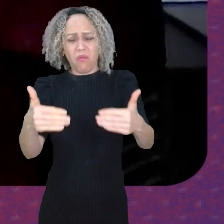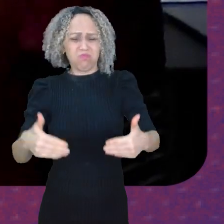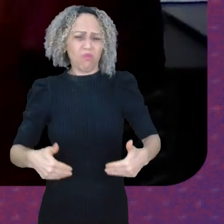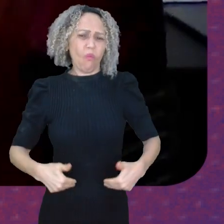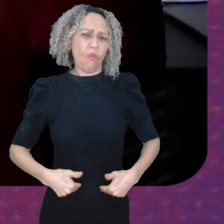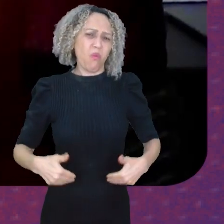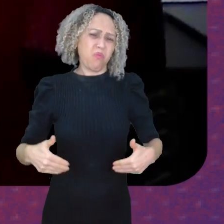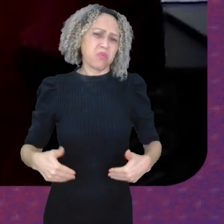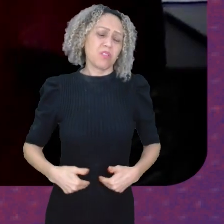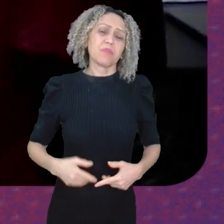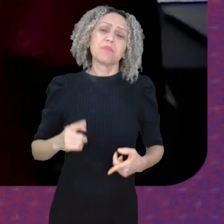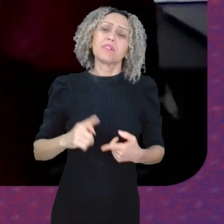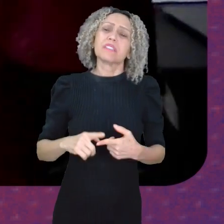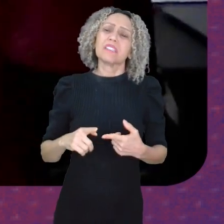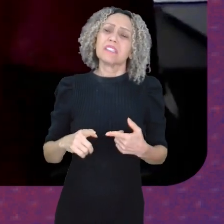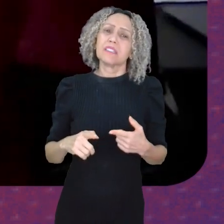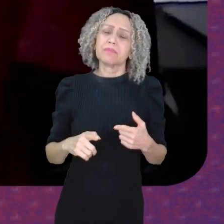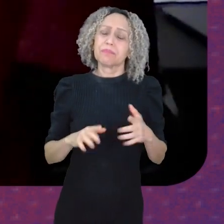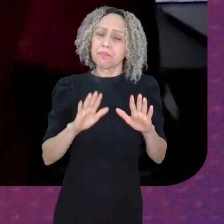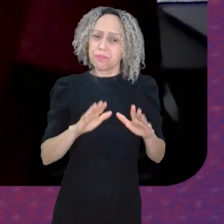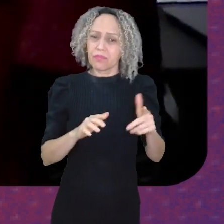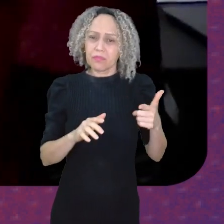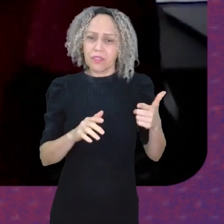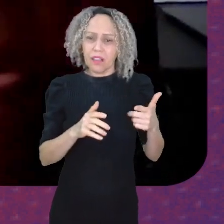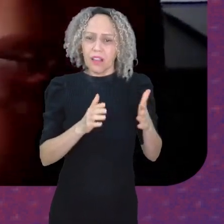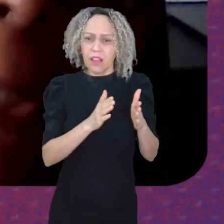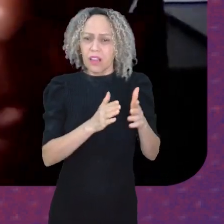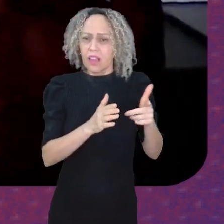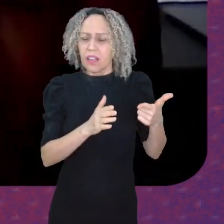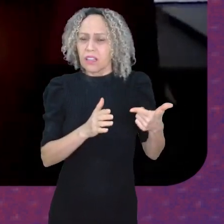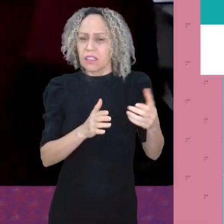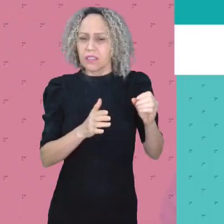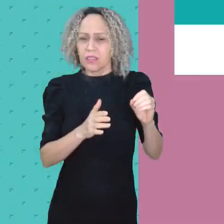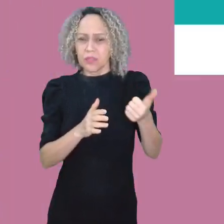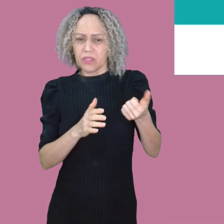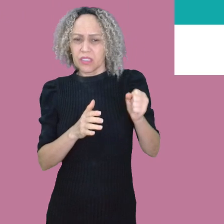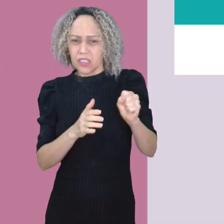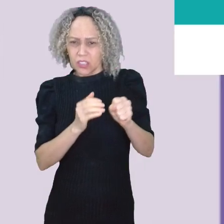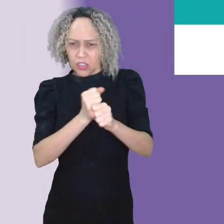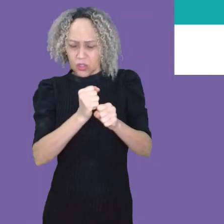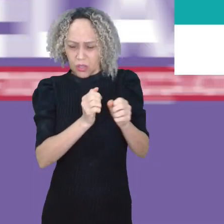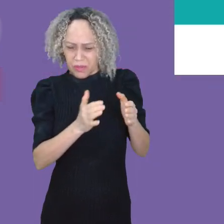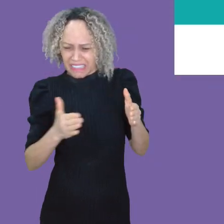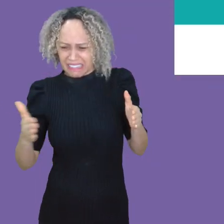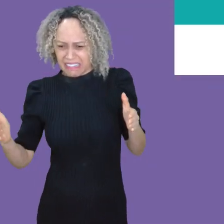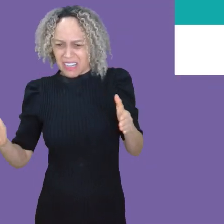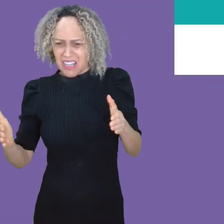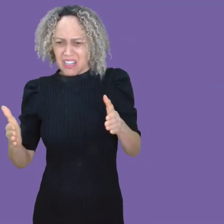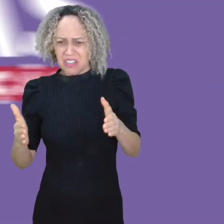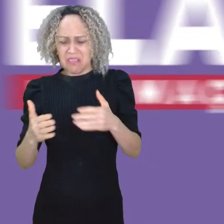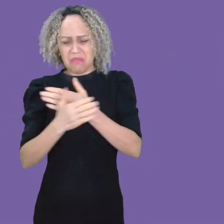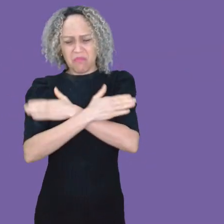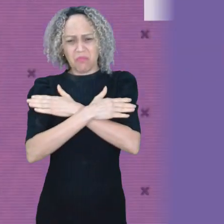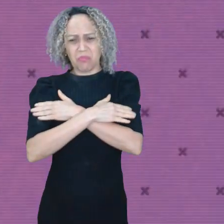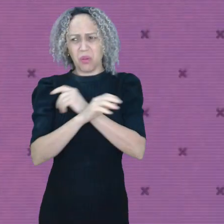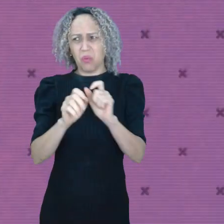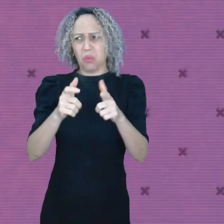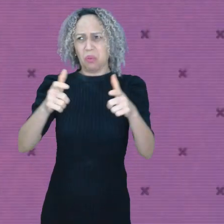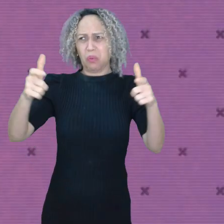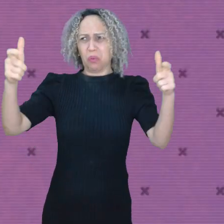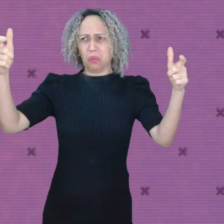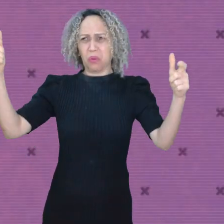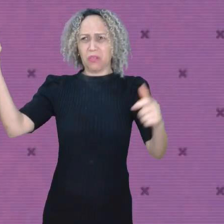cá, estão muito mais altos do que anteriormente. Esta foi a última aula